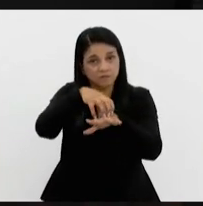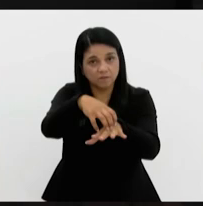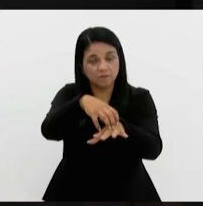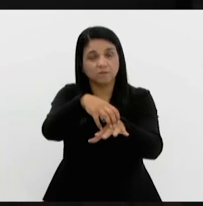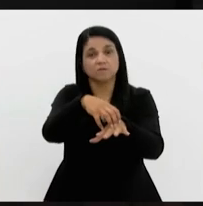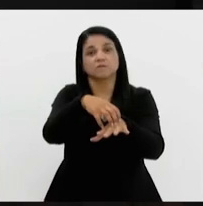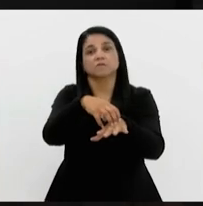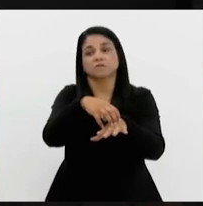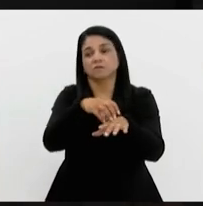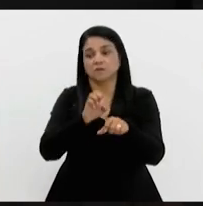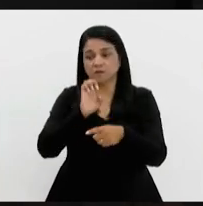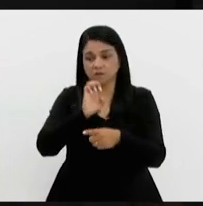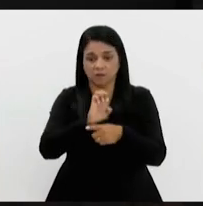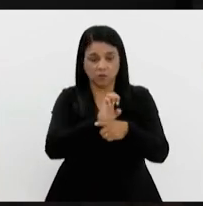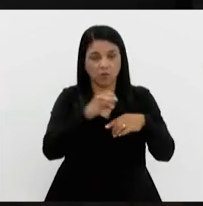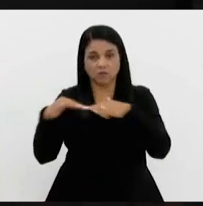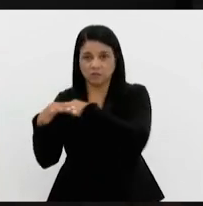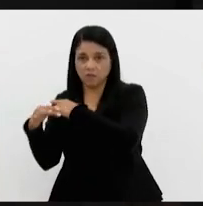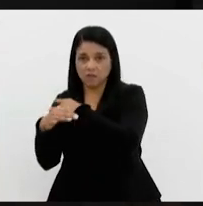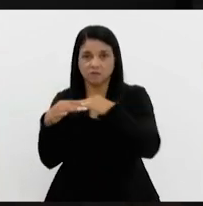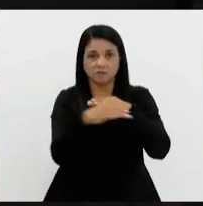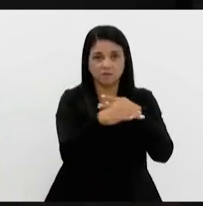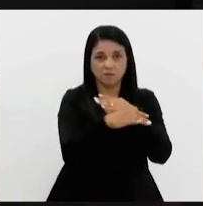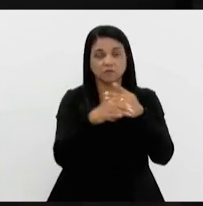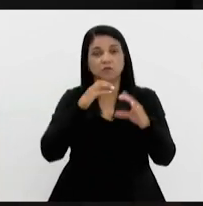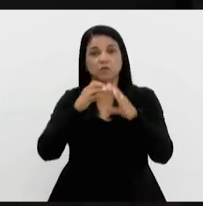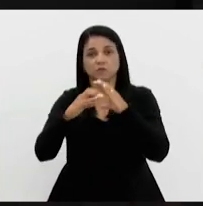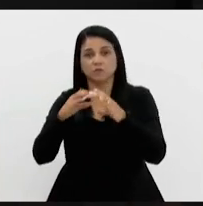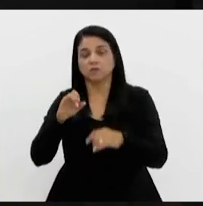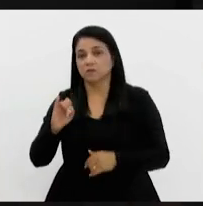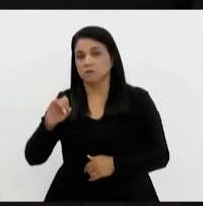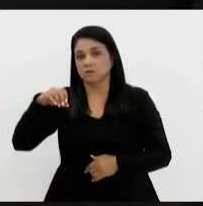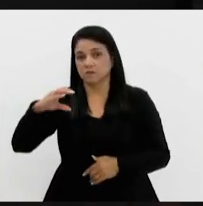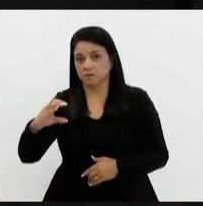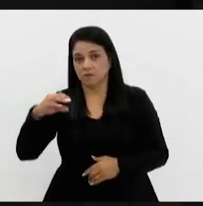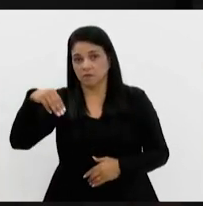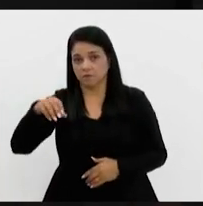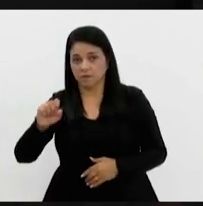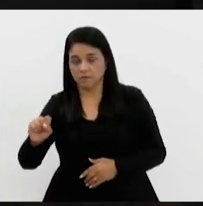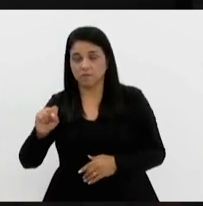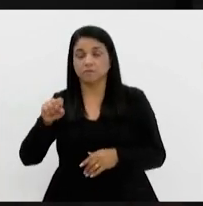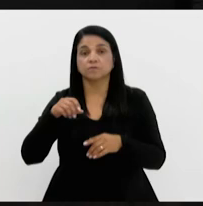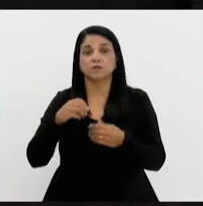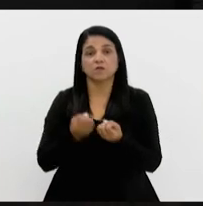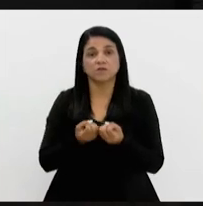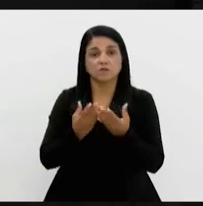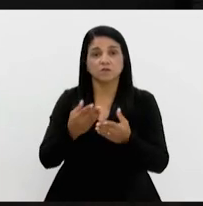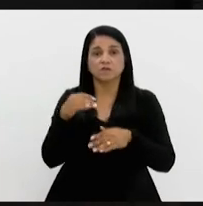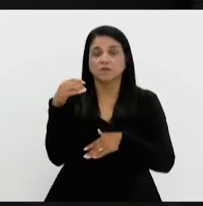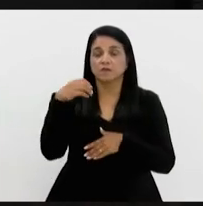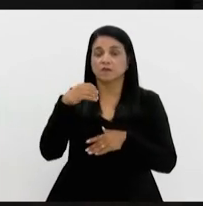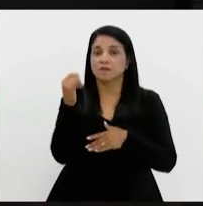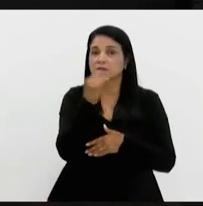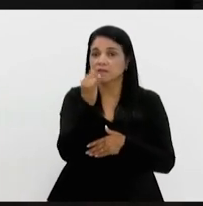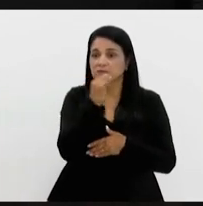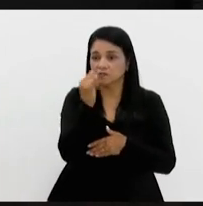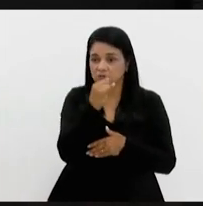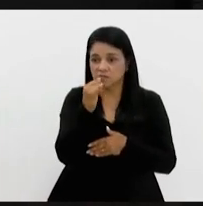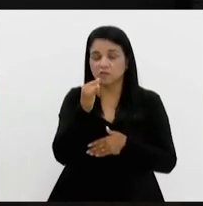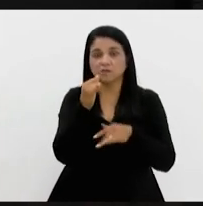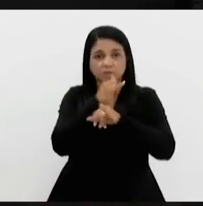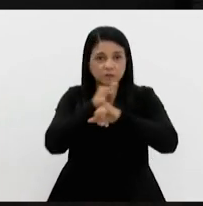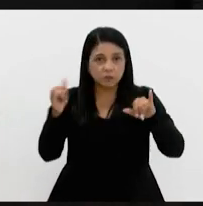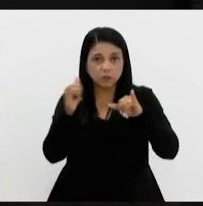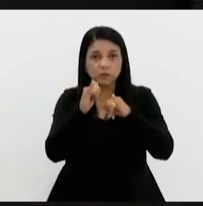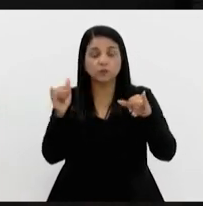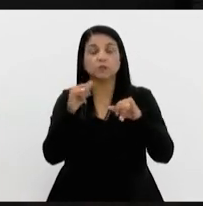interestadual e intermunicipal de comunicação, ICMS, para o fornecimento de energia elétrica residencial aos consumidores que